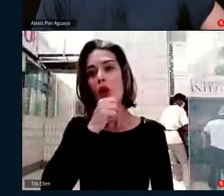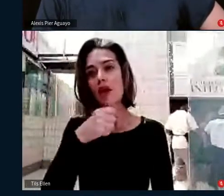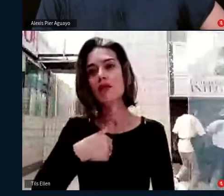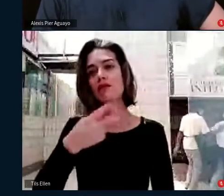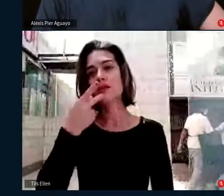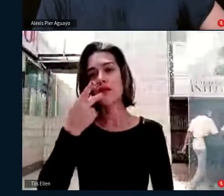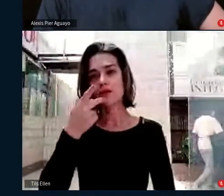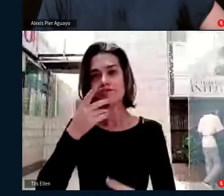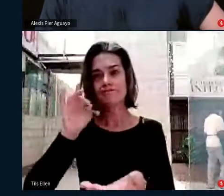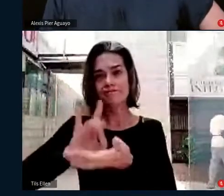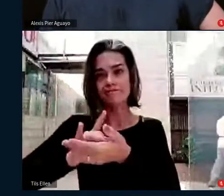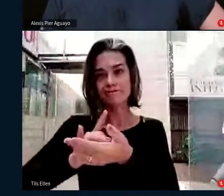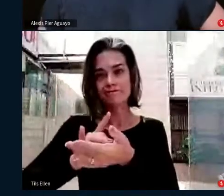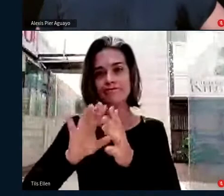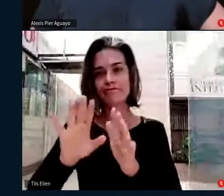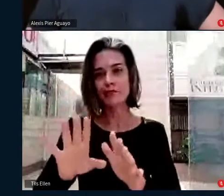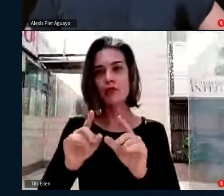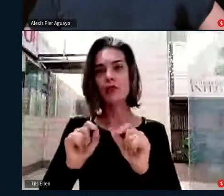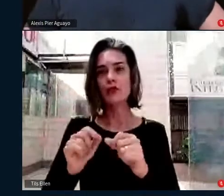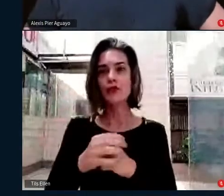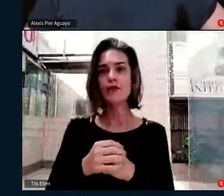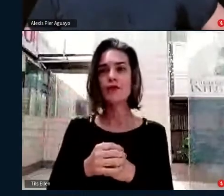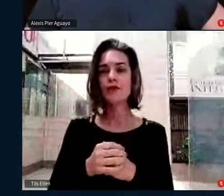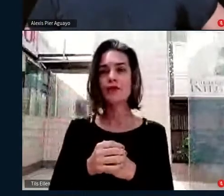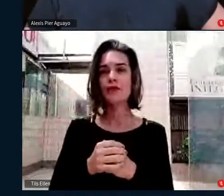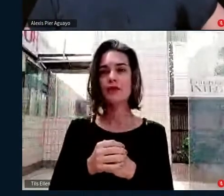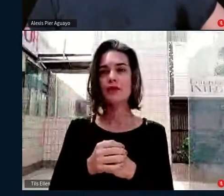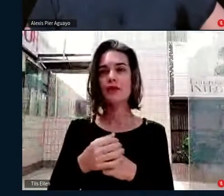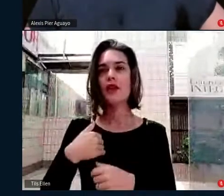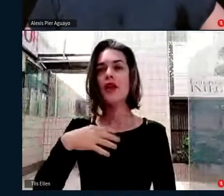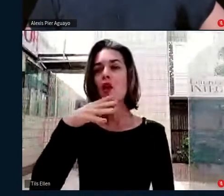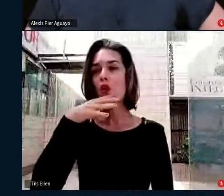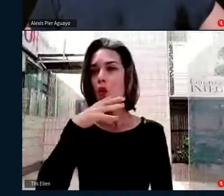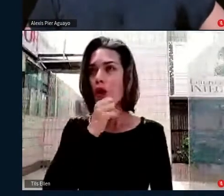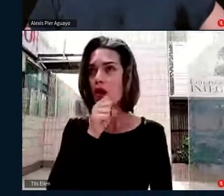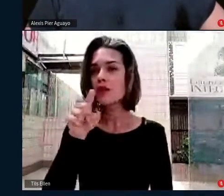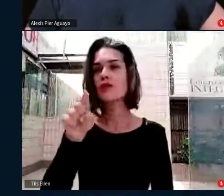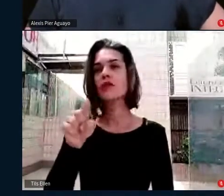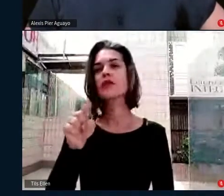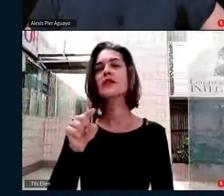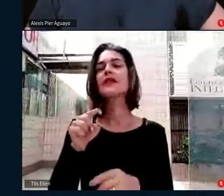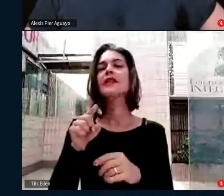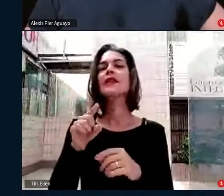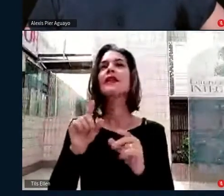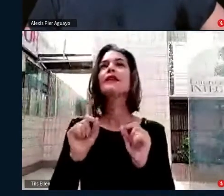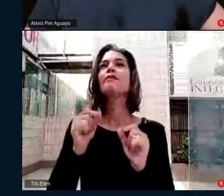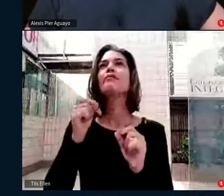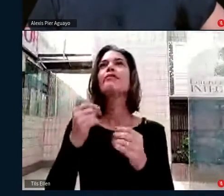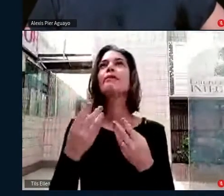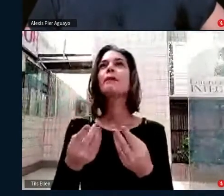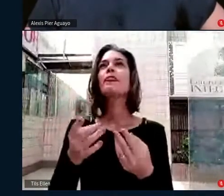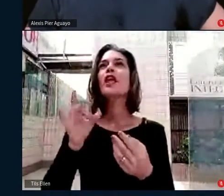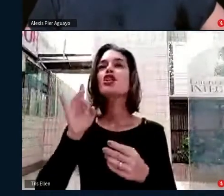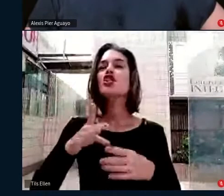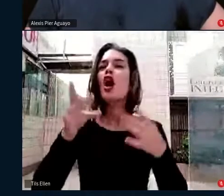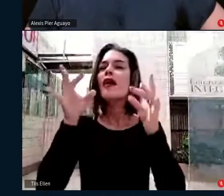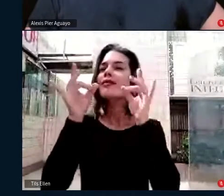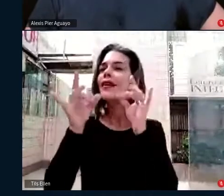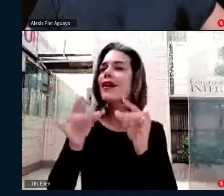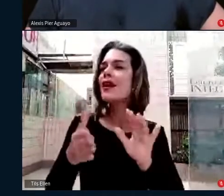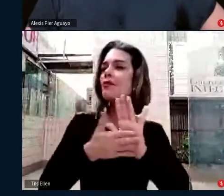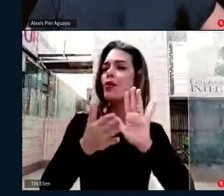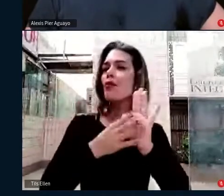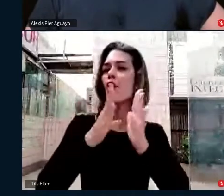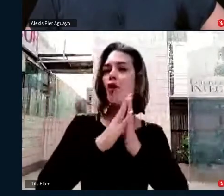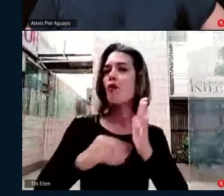eu ia dizer isso no final, mas eu vou dizer agora. Eu acho que você faz, Pierre, é muito mais do que descrever e propor um modelo